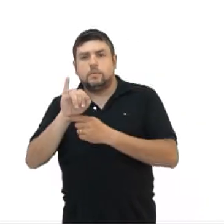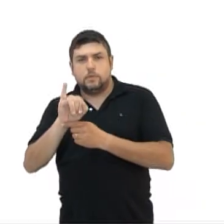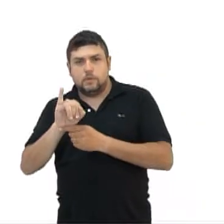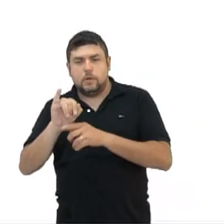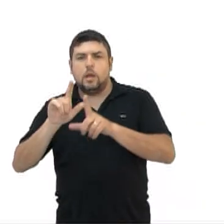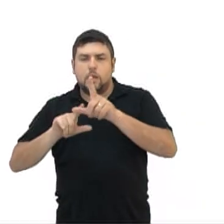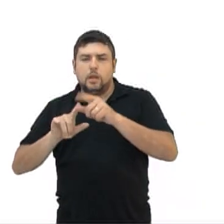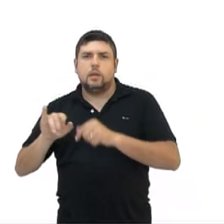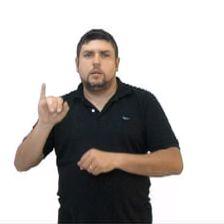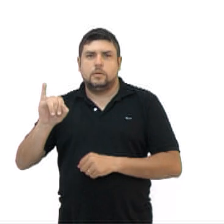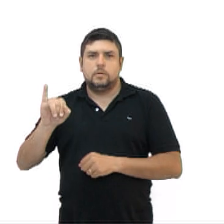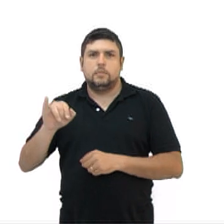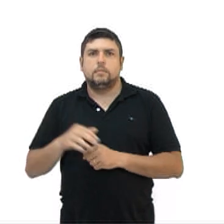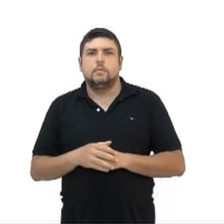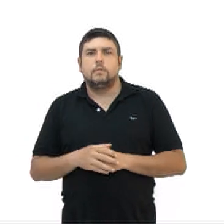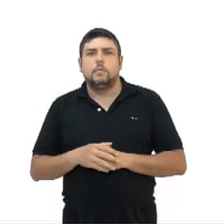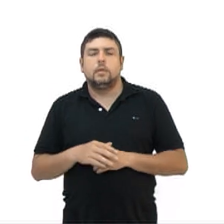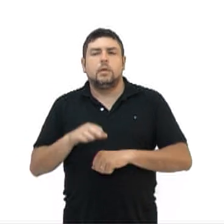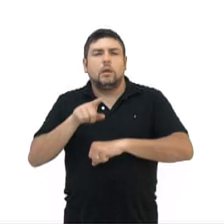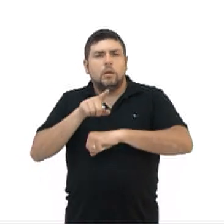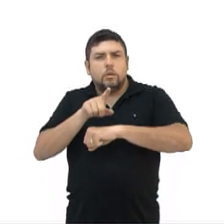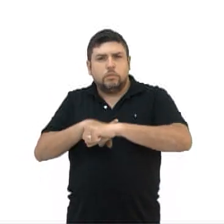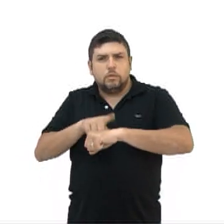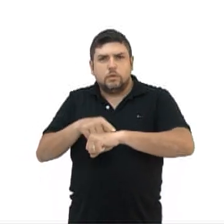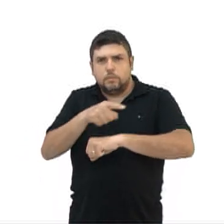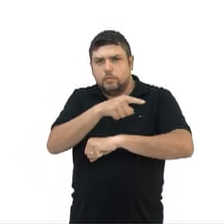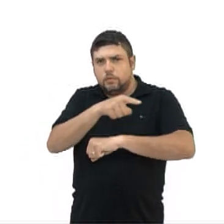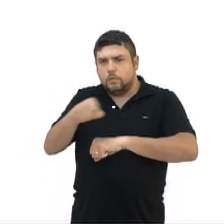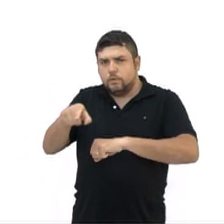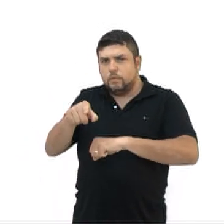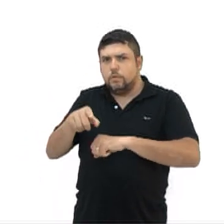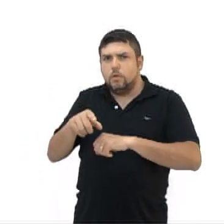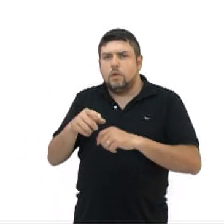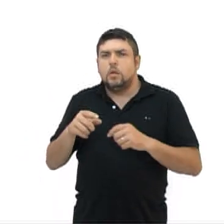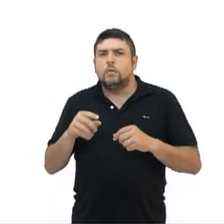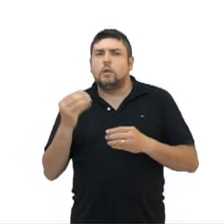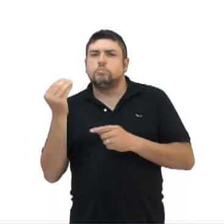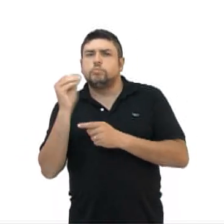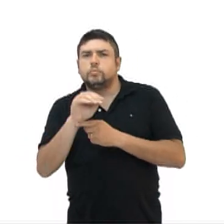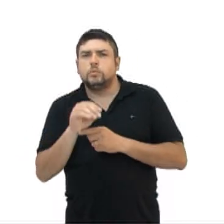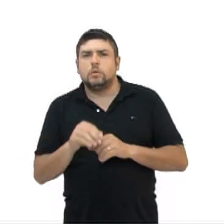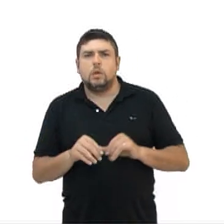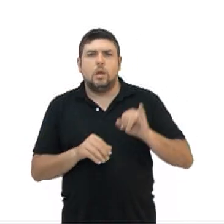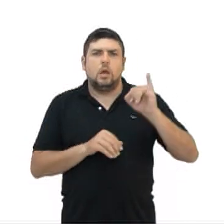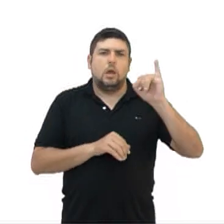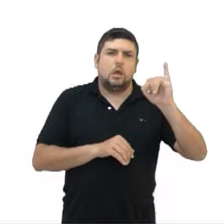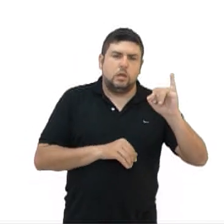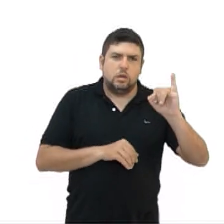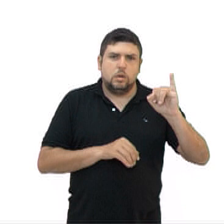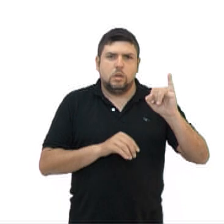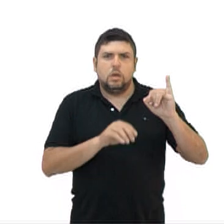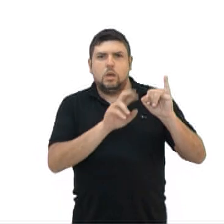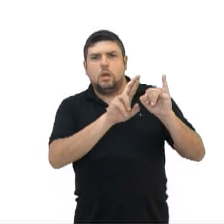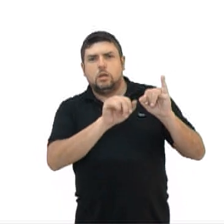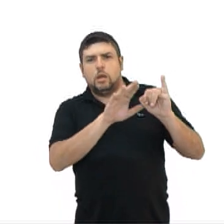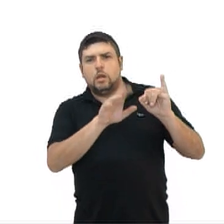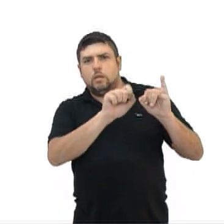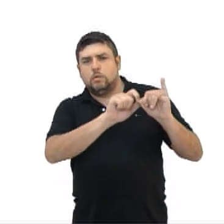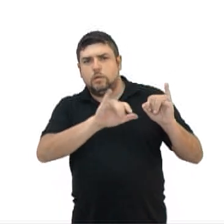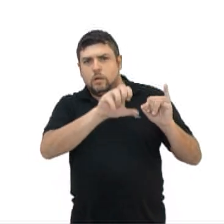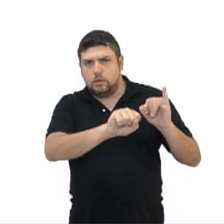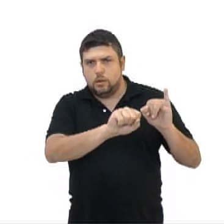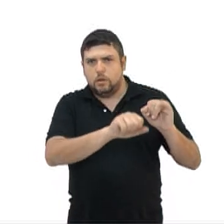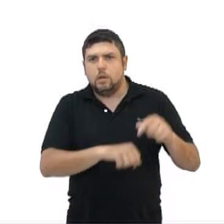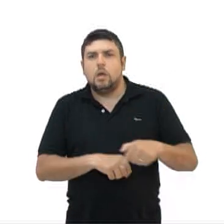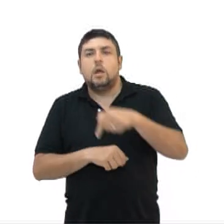Então, eu vou dar um tempinho para vocês fazerem o quê? Assinalar com o I os números irracionais e com Q os números que são racionais.